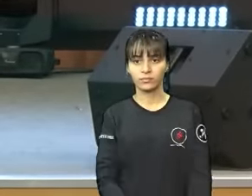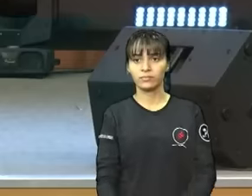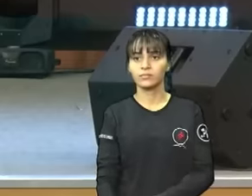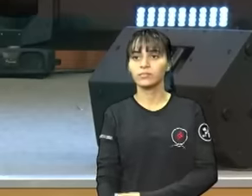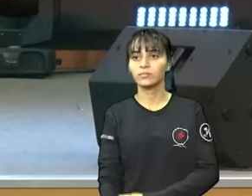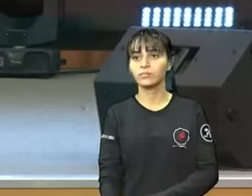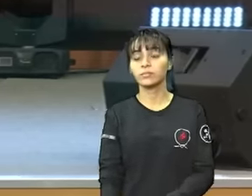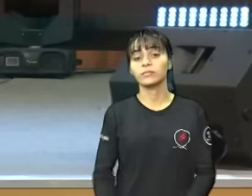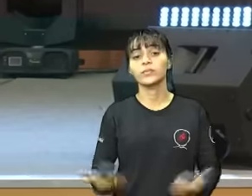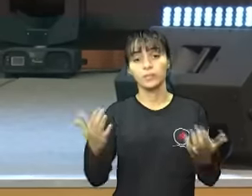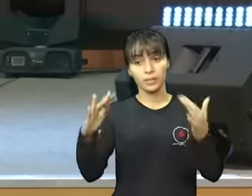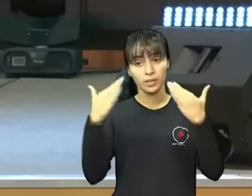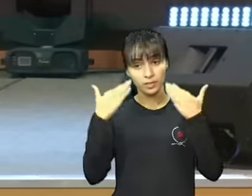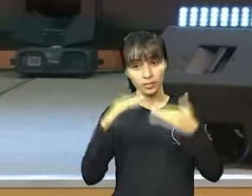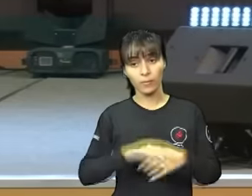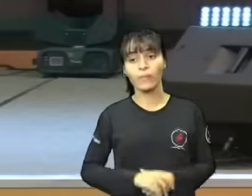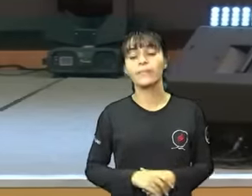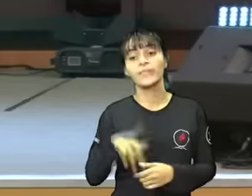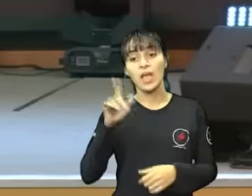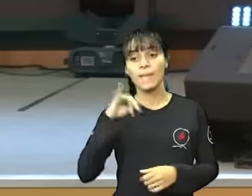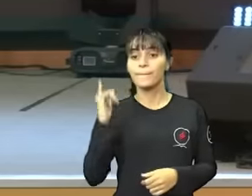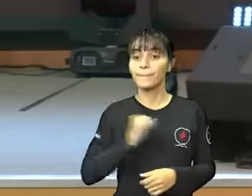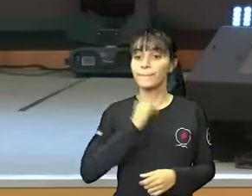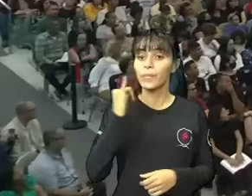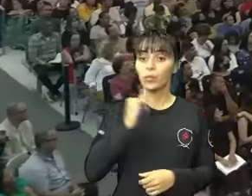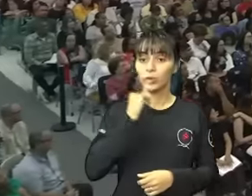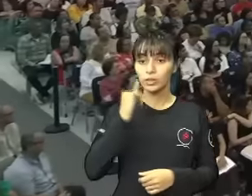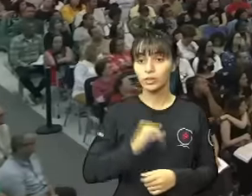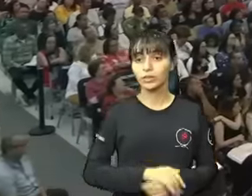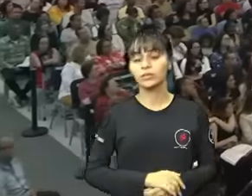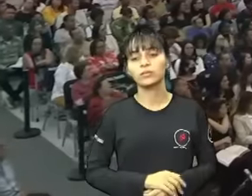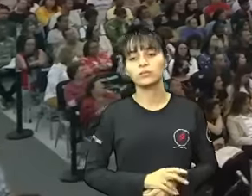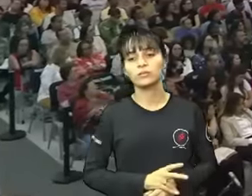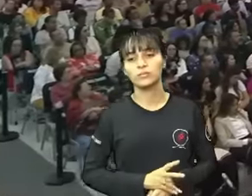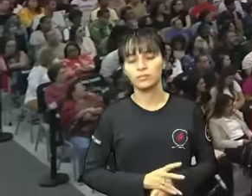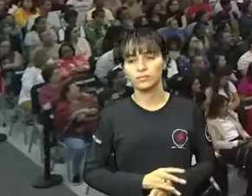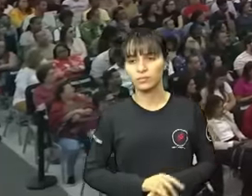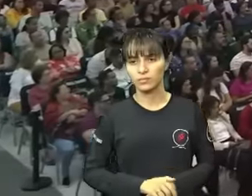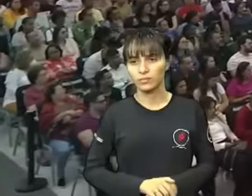e agora presta atenção isso aqui isso aqui é importante para caramba